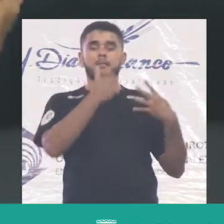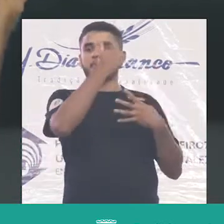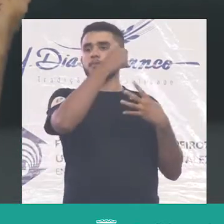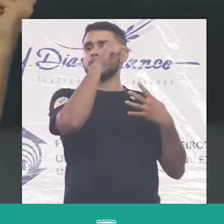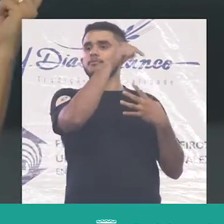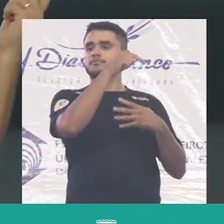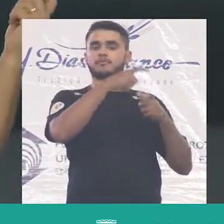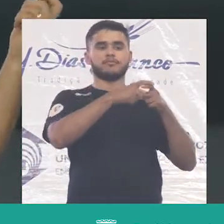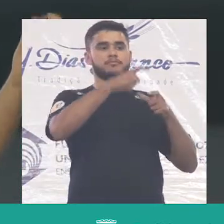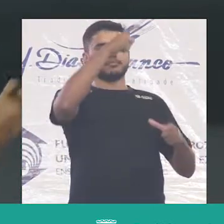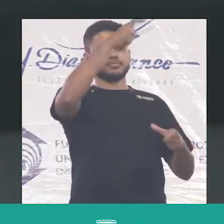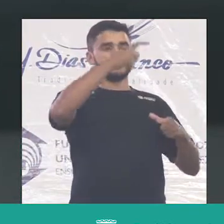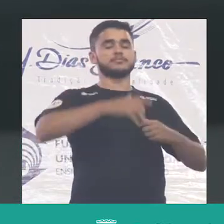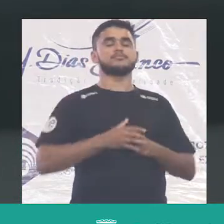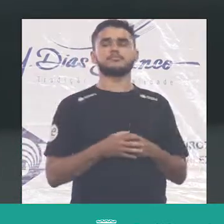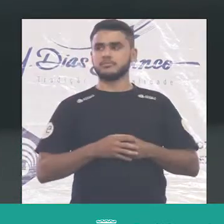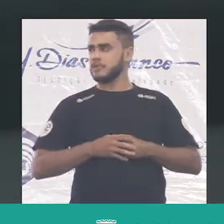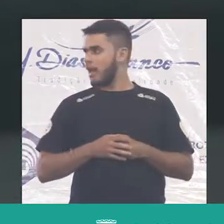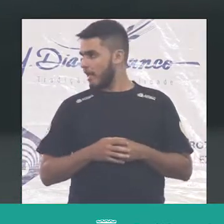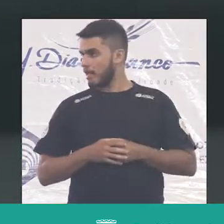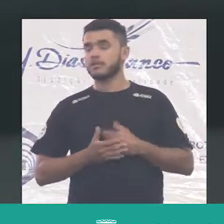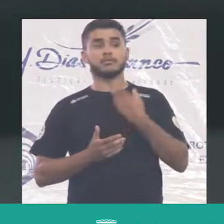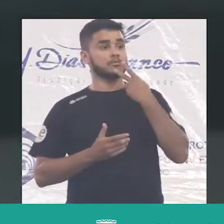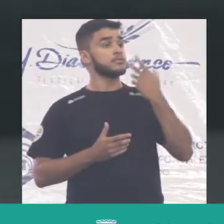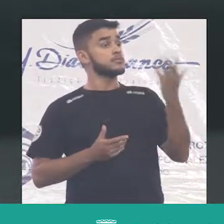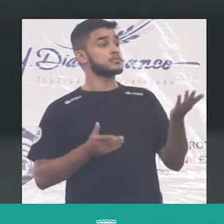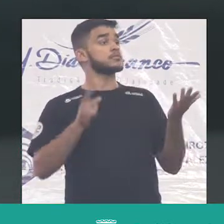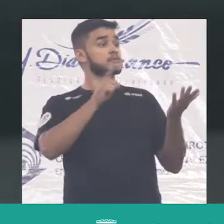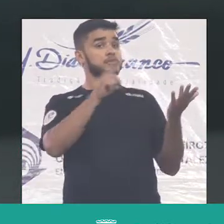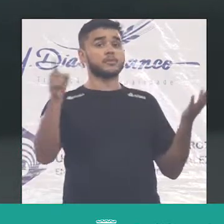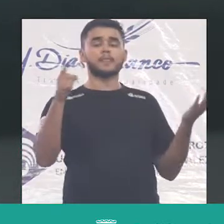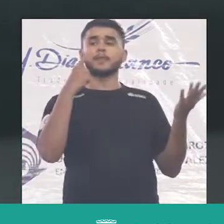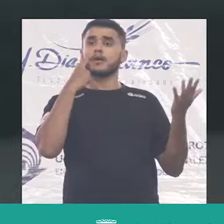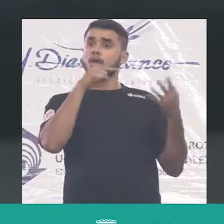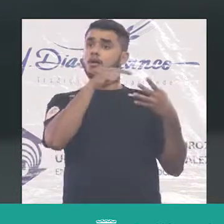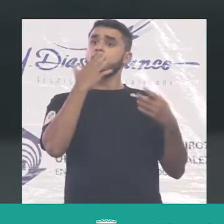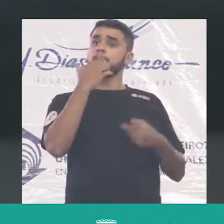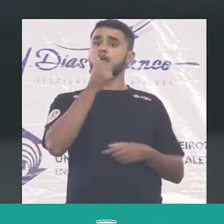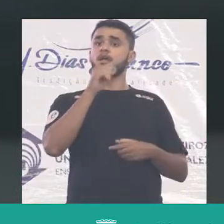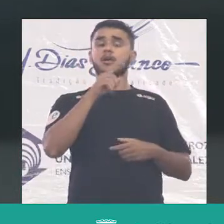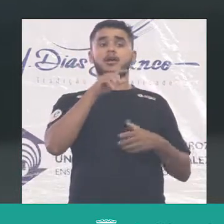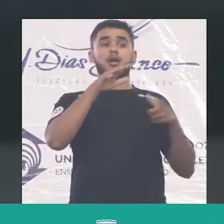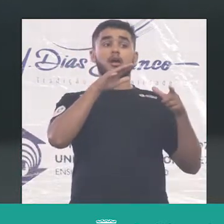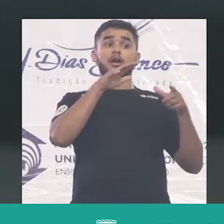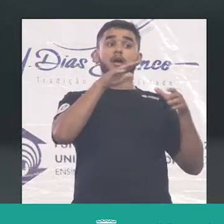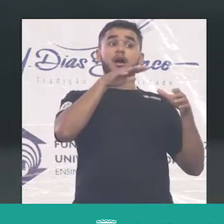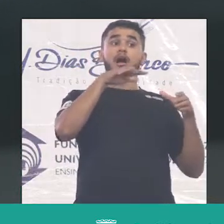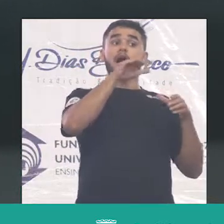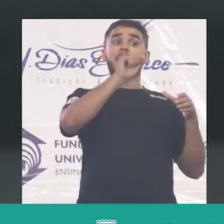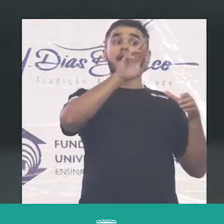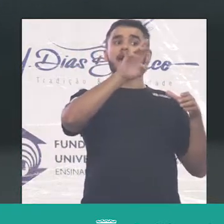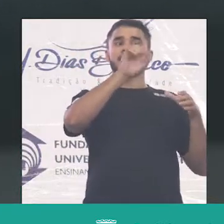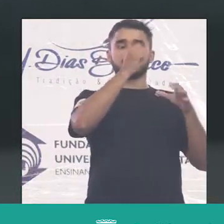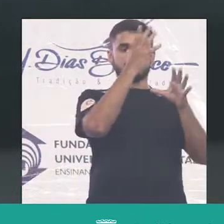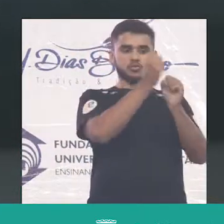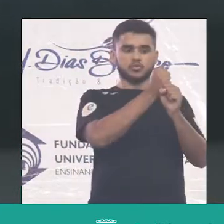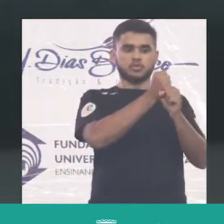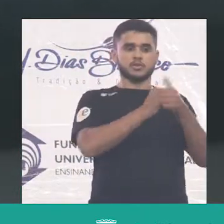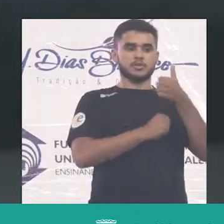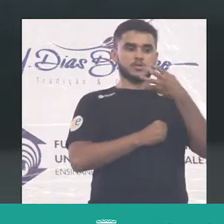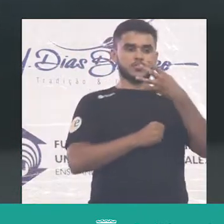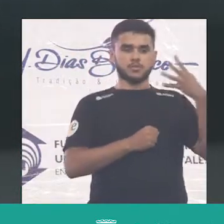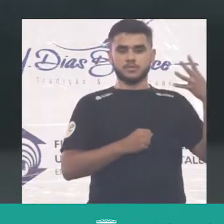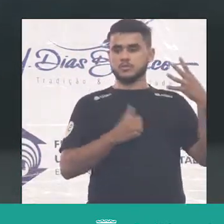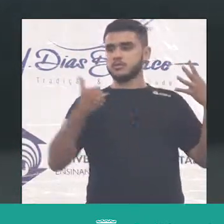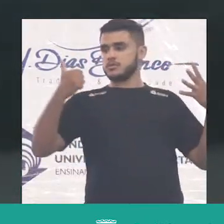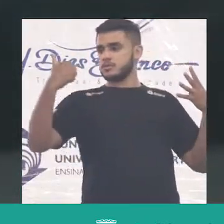primeira. Espera aí, se eu já sei que o volume da primeira é o menor, melhor, desculpe, a área da primeira é a